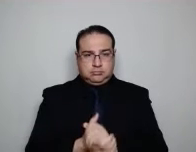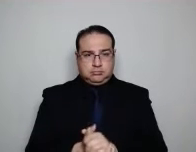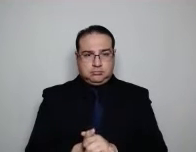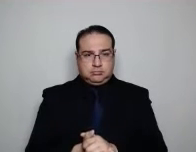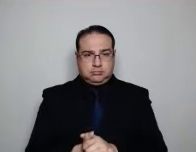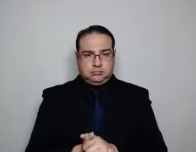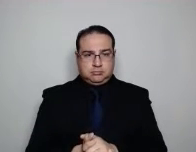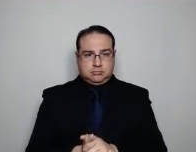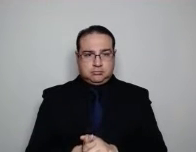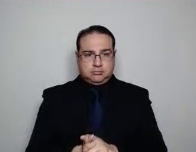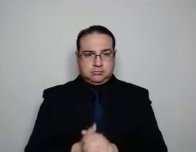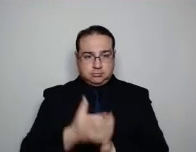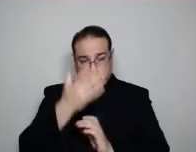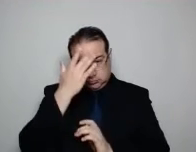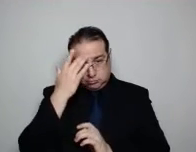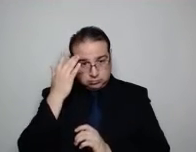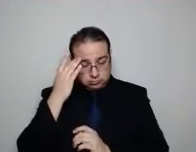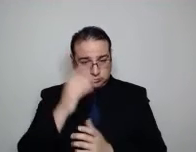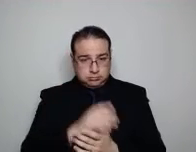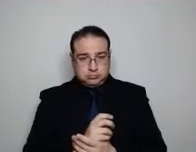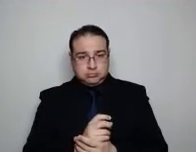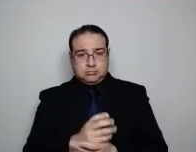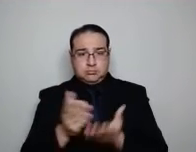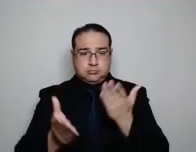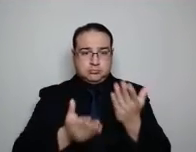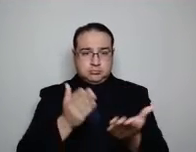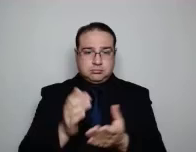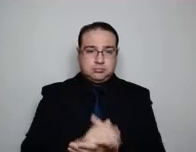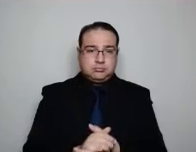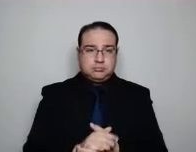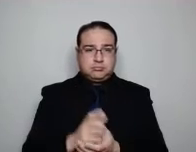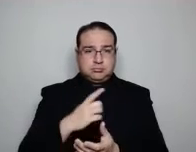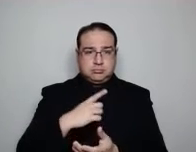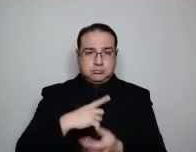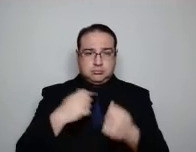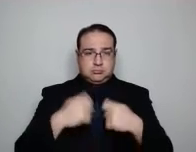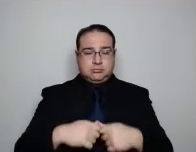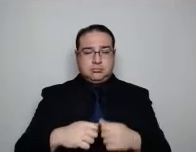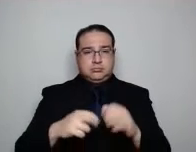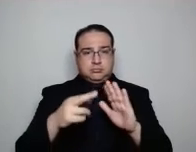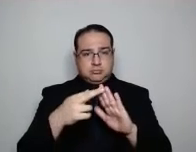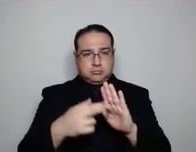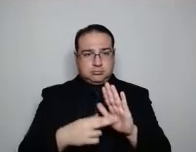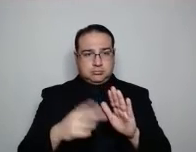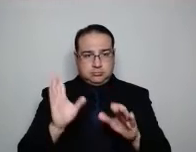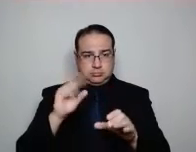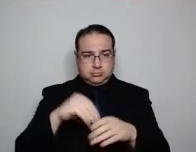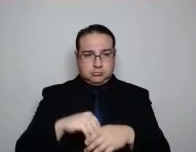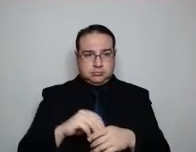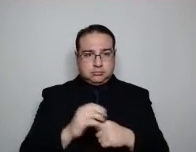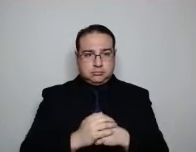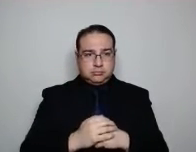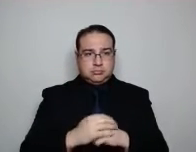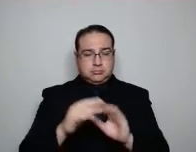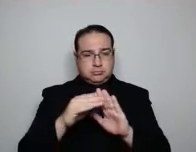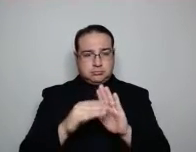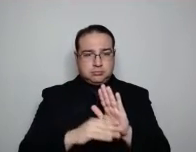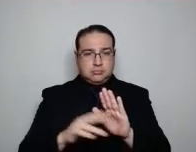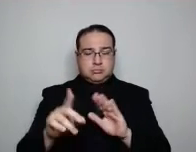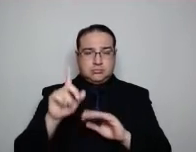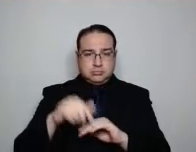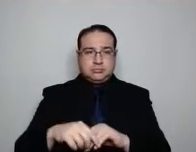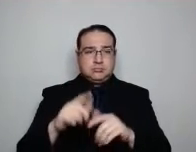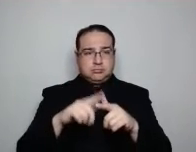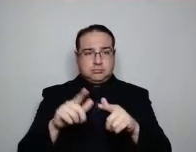as pessoas o tratamento, ainda que não seja na rede credenciada, dentro de um padrão, essa é uma solução intermediária,